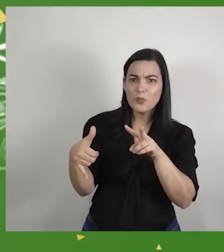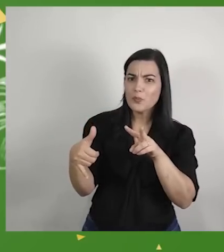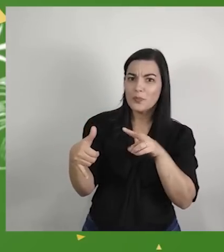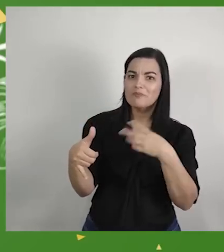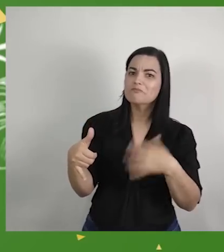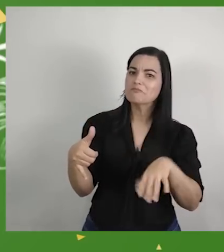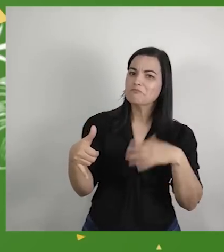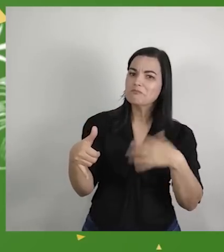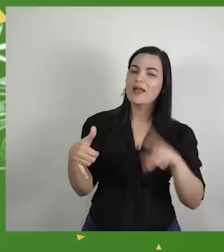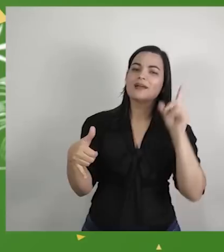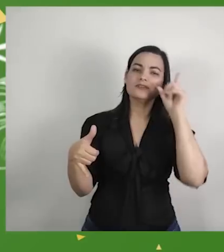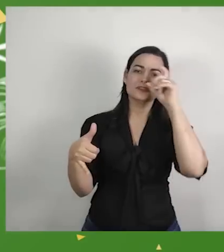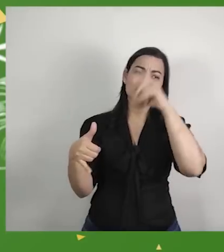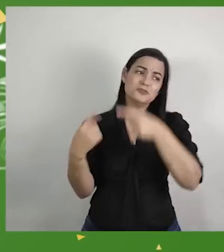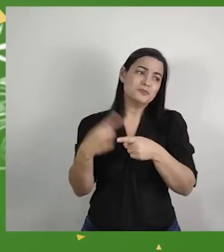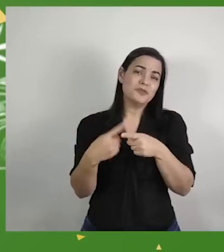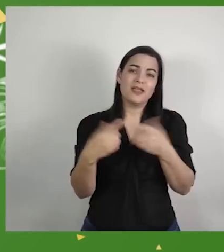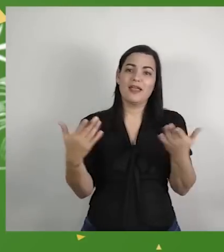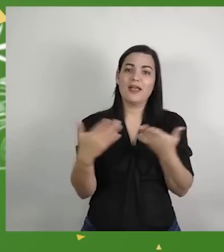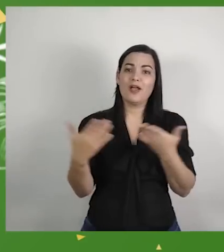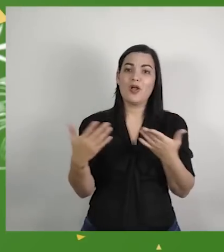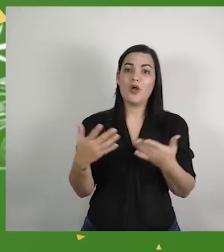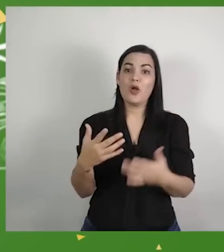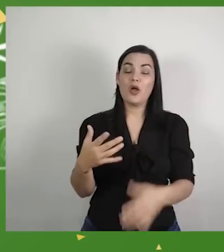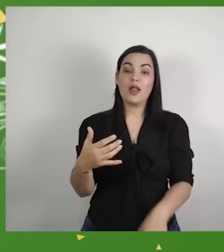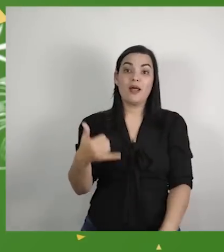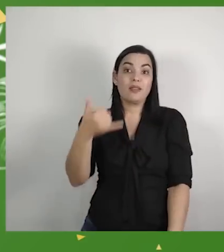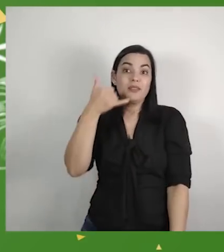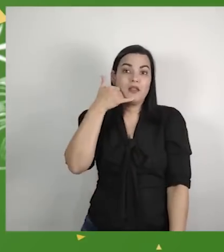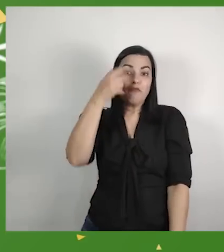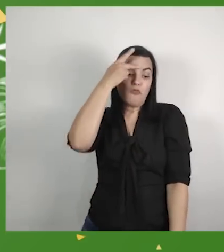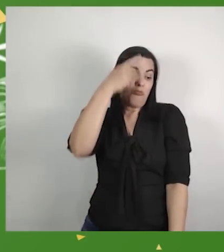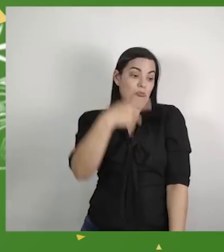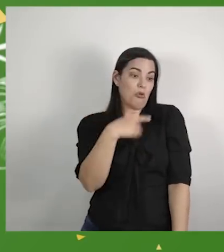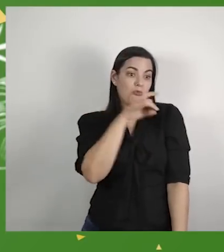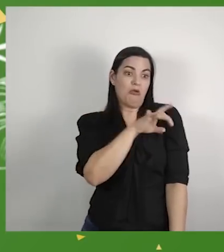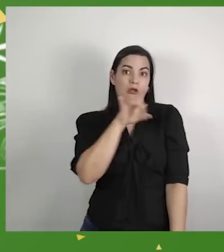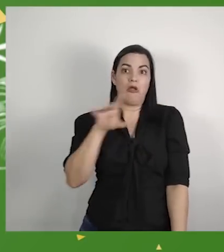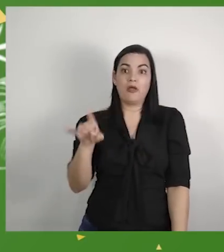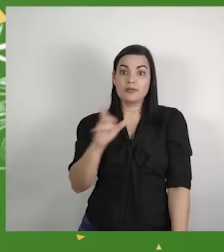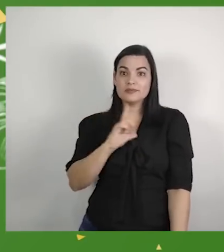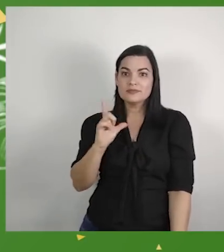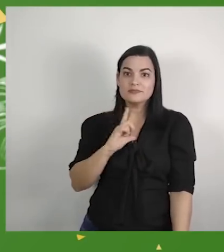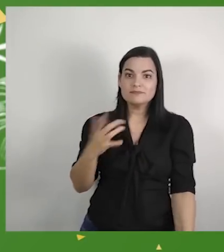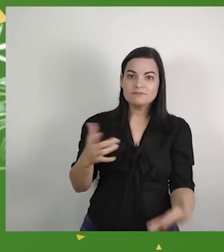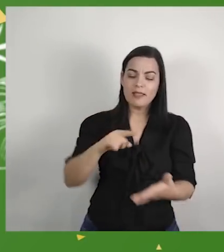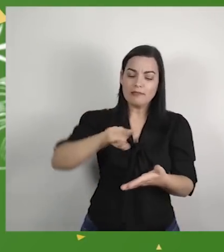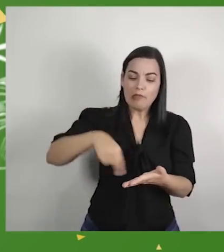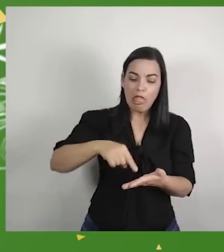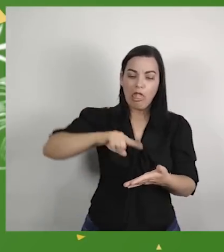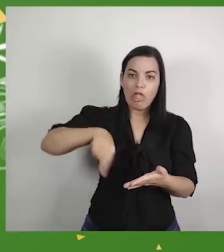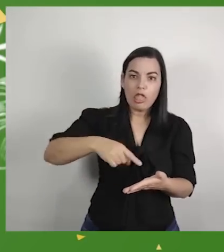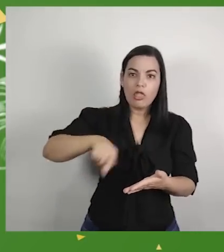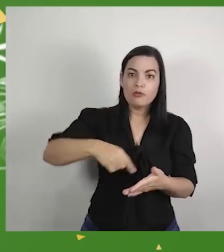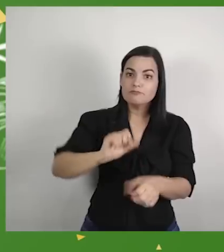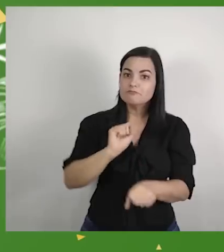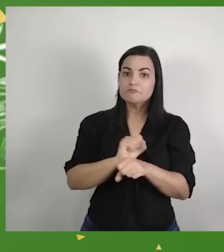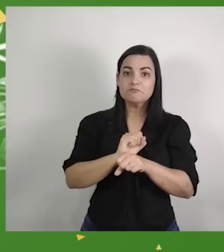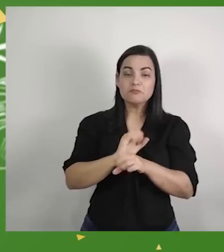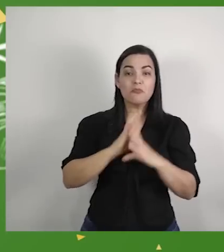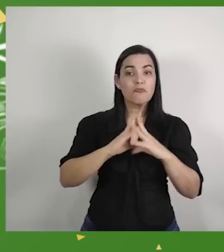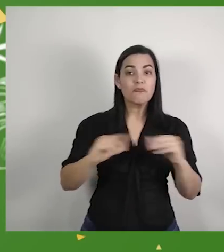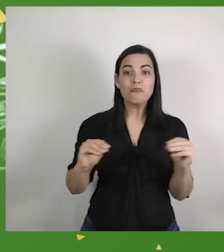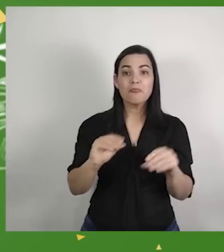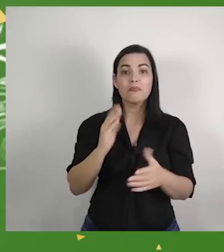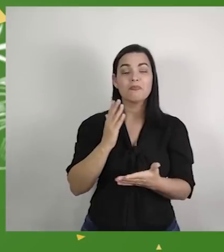é muito difícil. Com toda a telefonia móvel, esses telefones de discar o númerozinho assim, eles